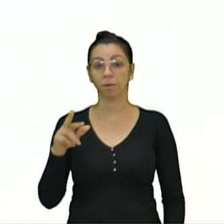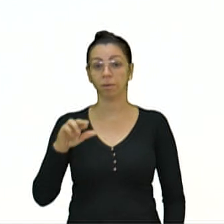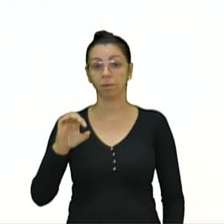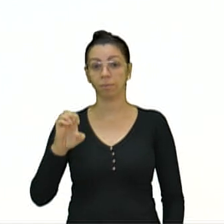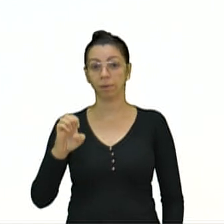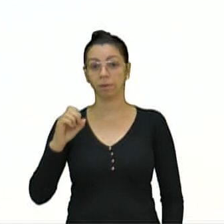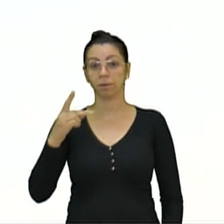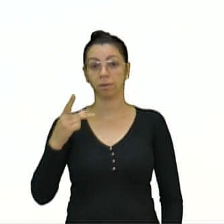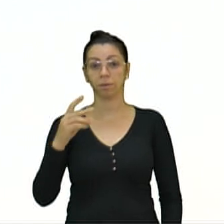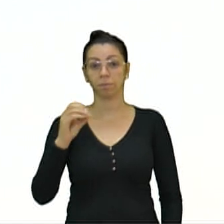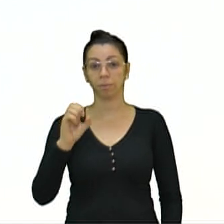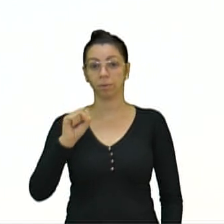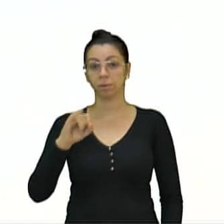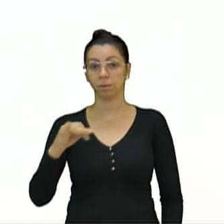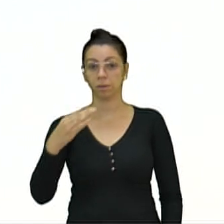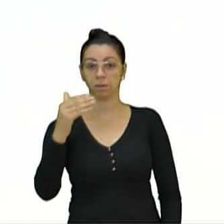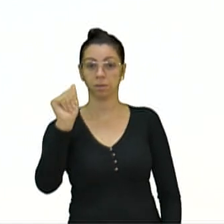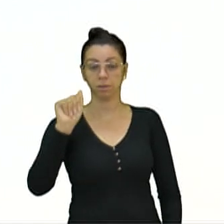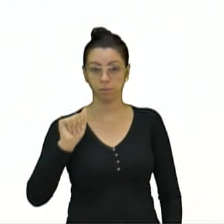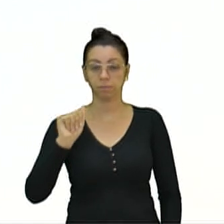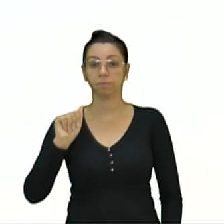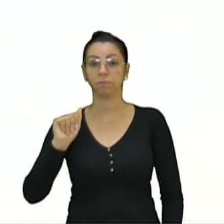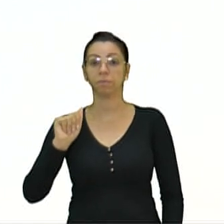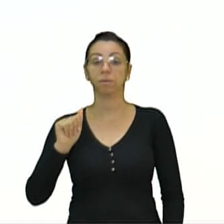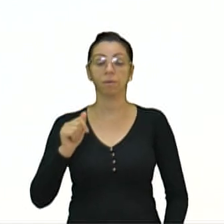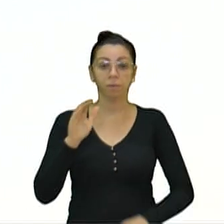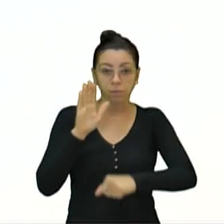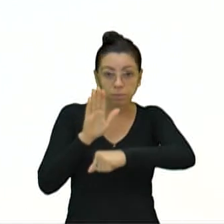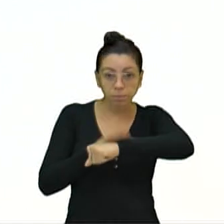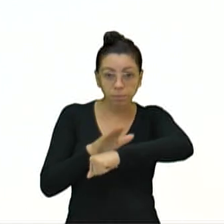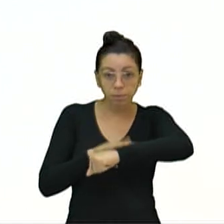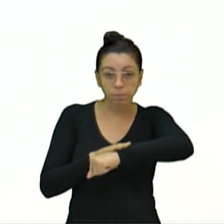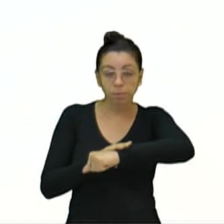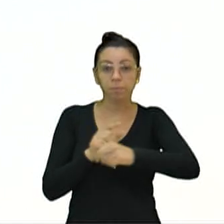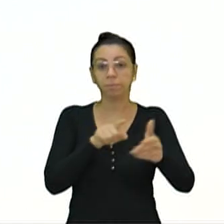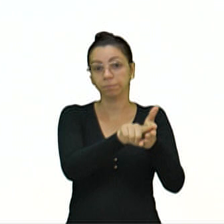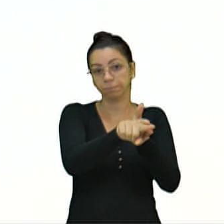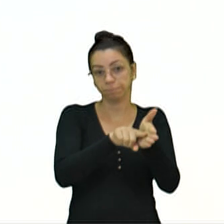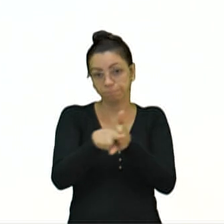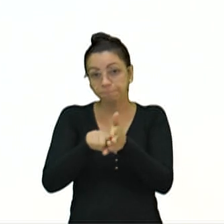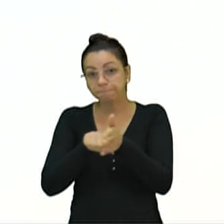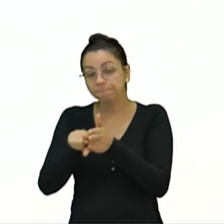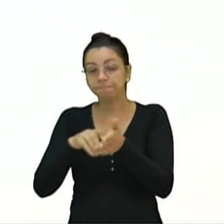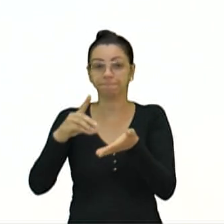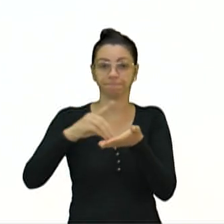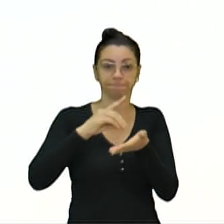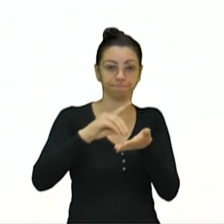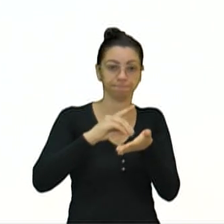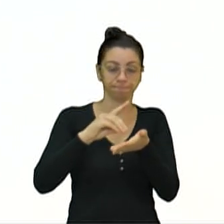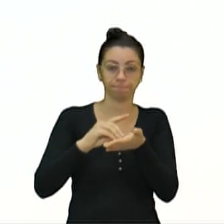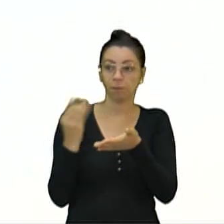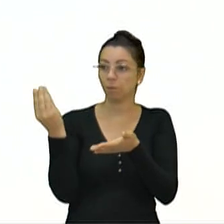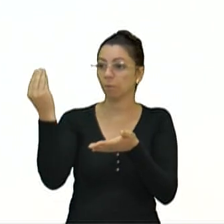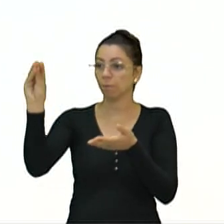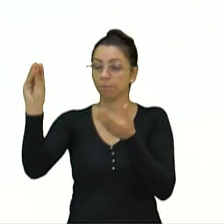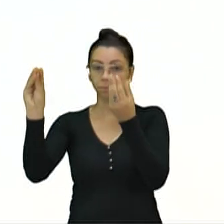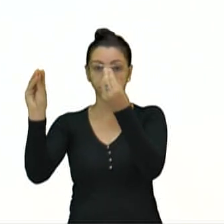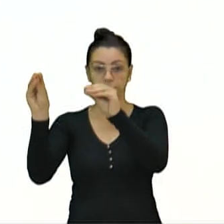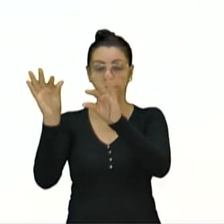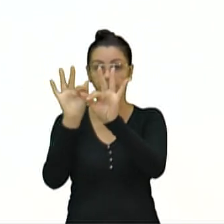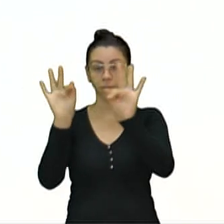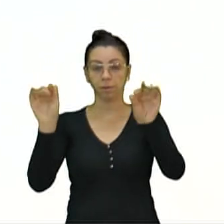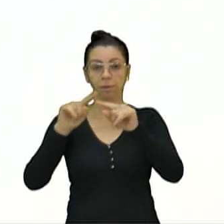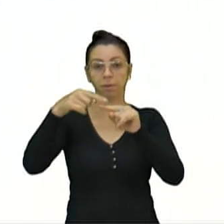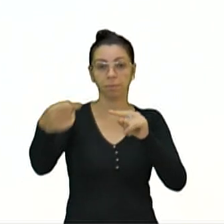With, to and of, beleza? Então, eu vou dar um tempinho para vocês poderem pesquisar no dicionário, se preciso for, e completar as frases. Daí